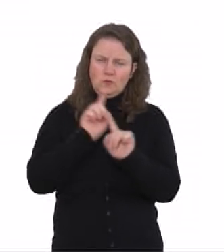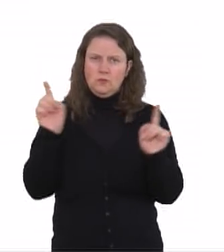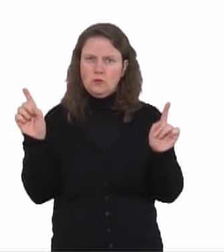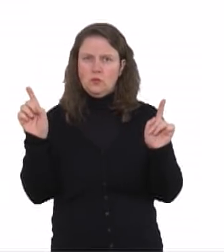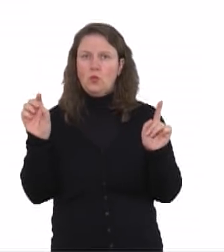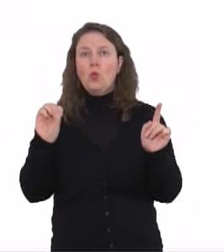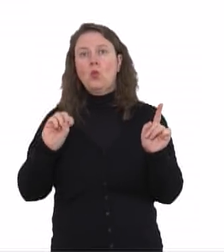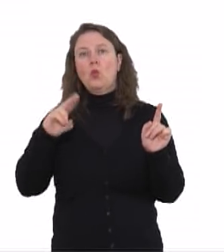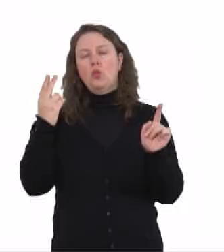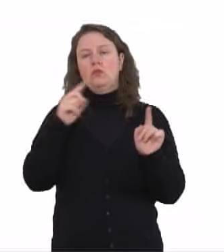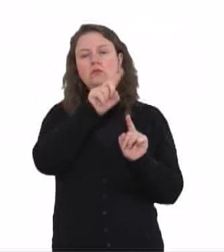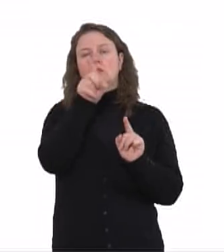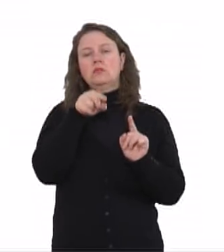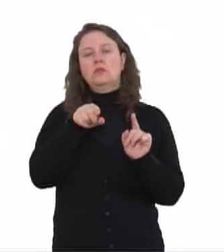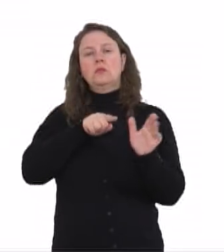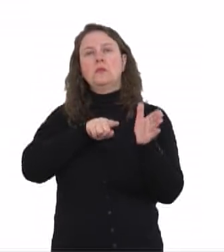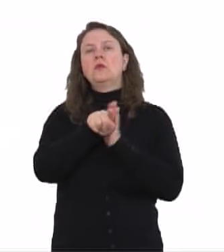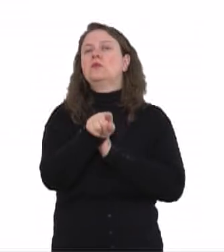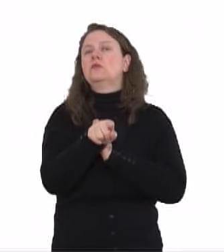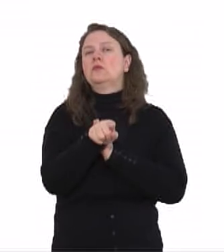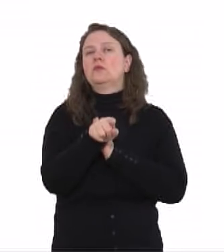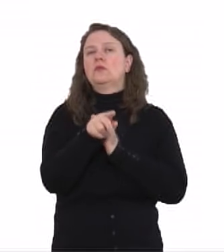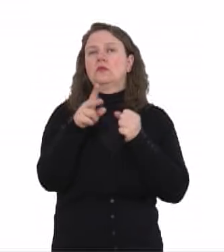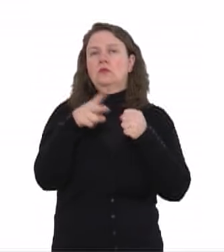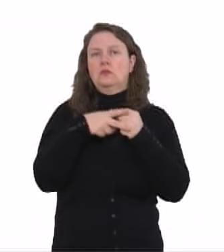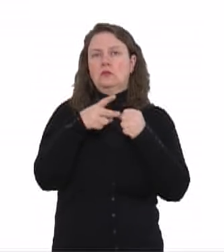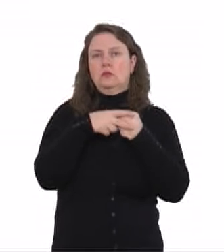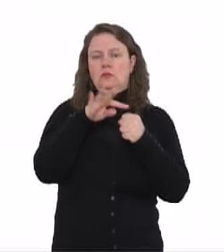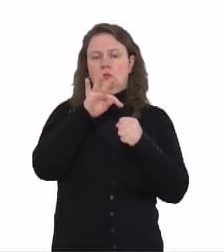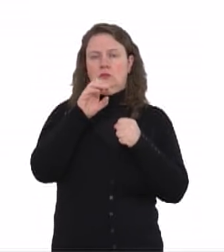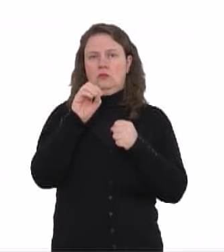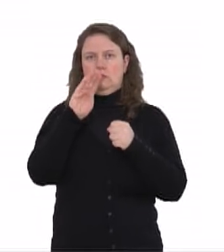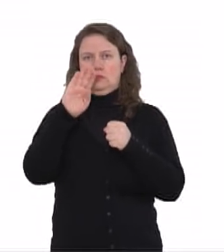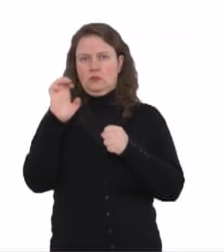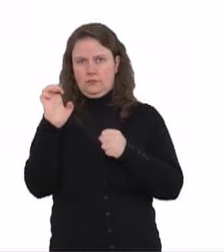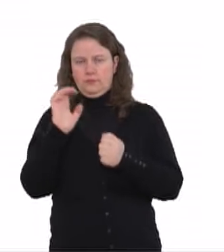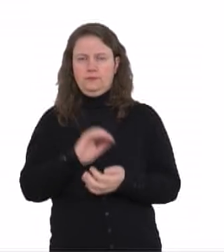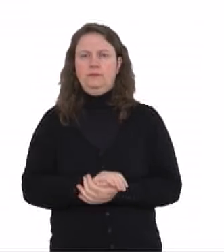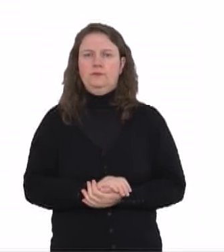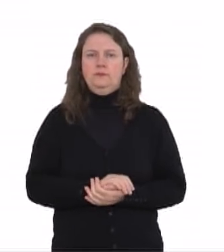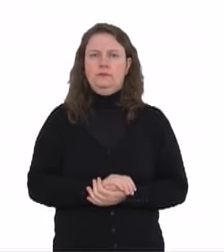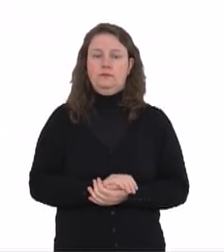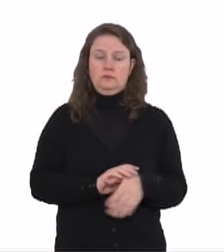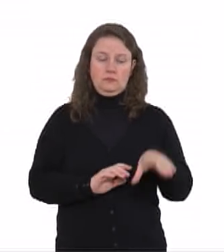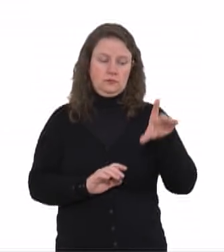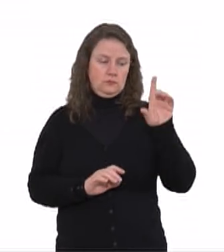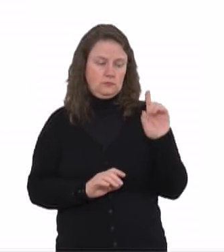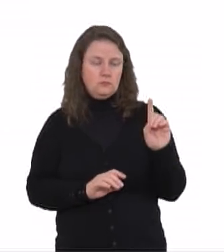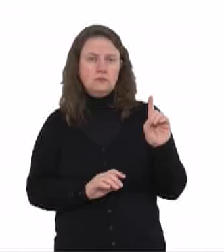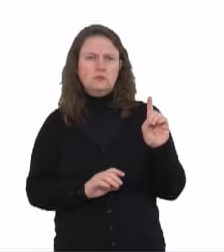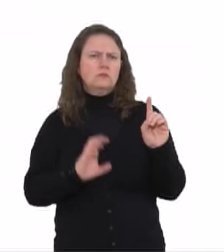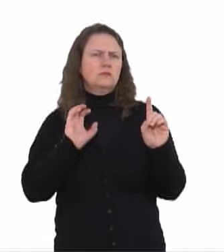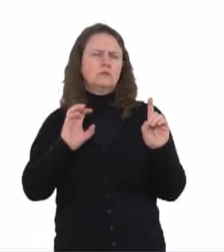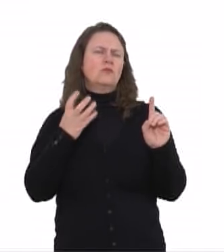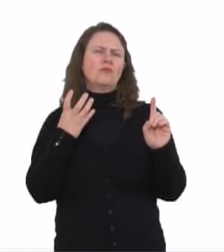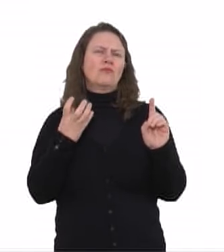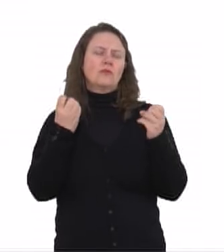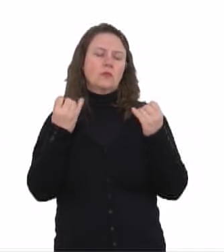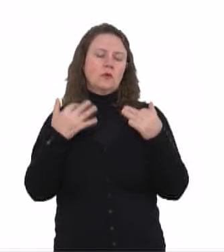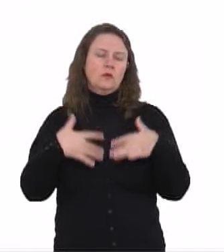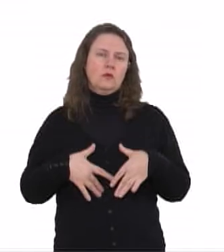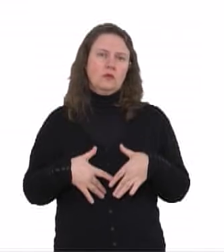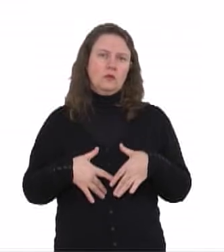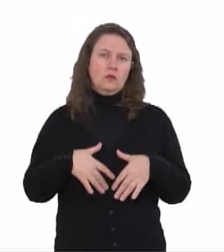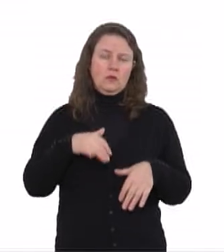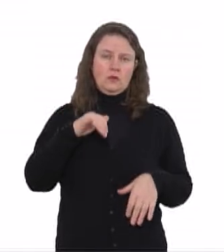forma interrogativa do verbo to be? Letra D. O que o Garfield quer dizer com a frase